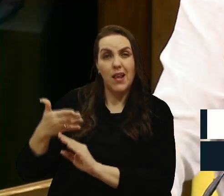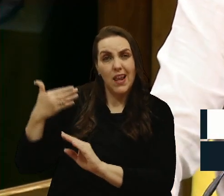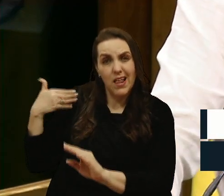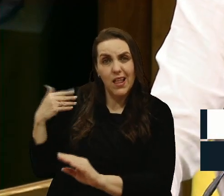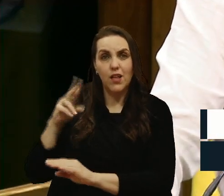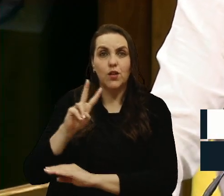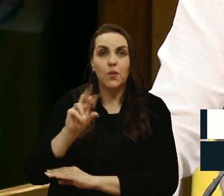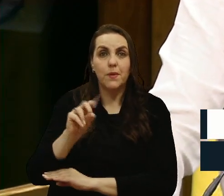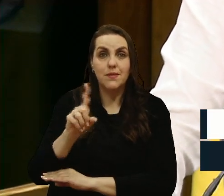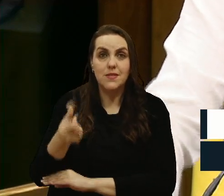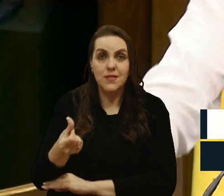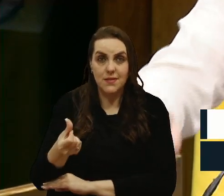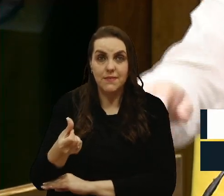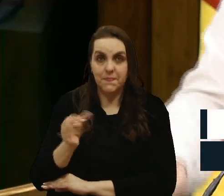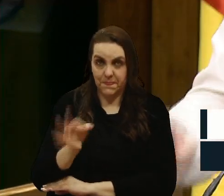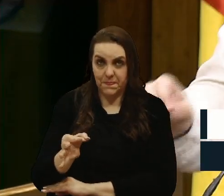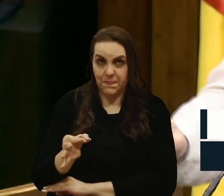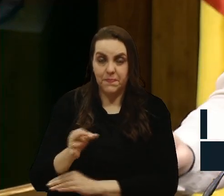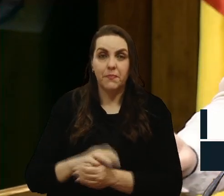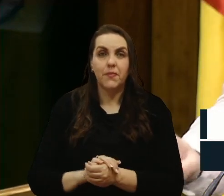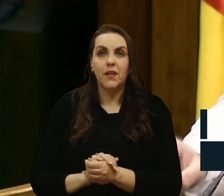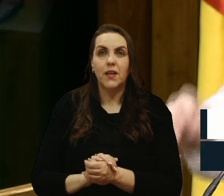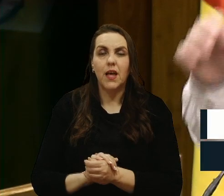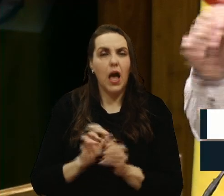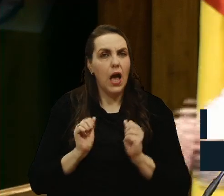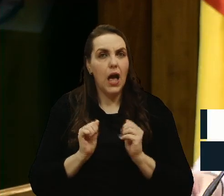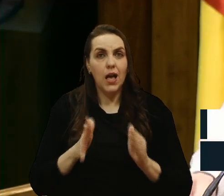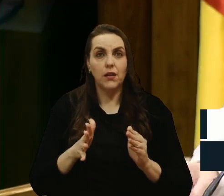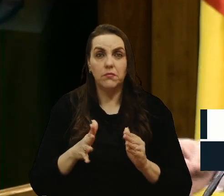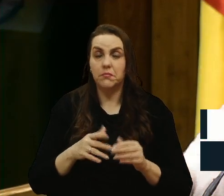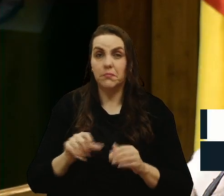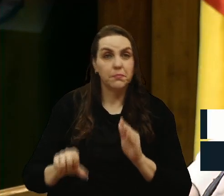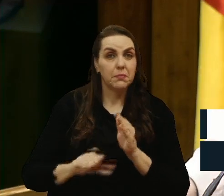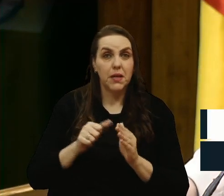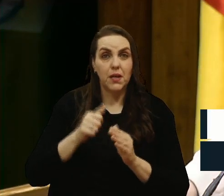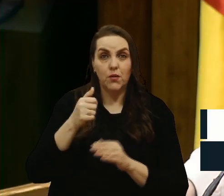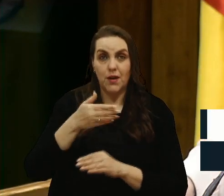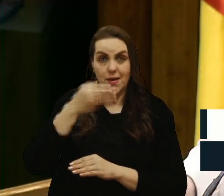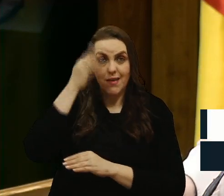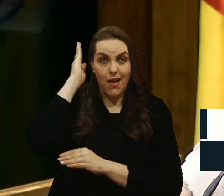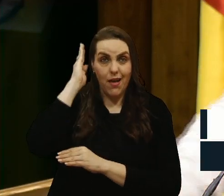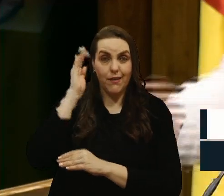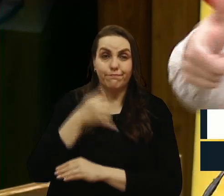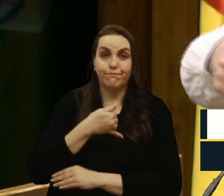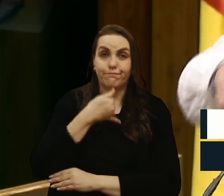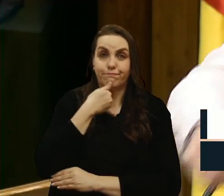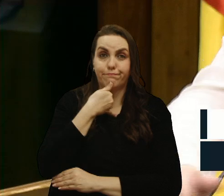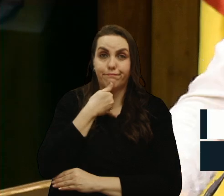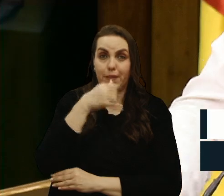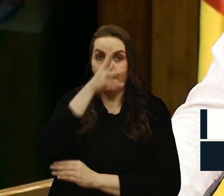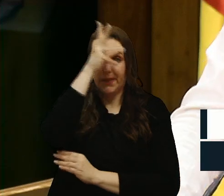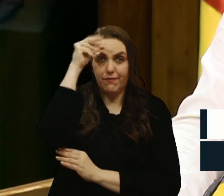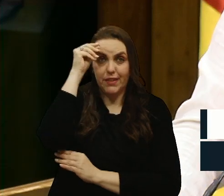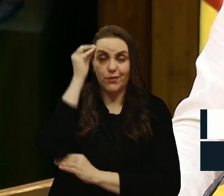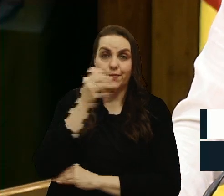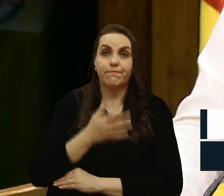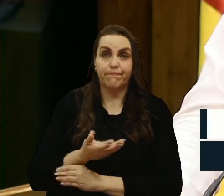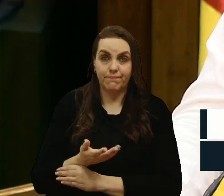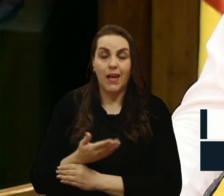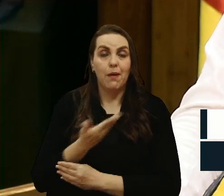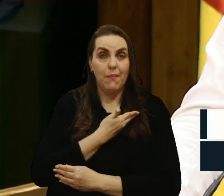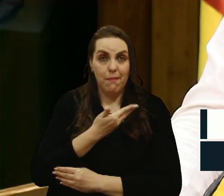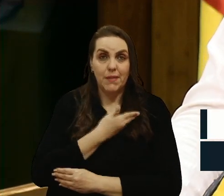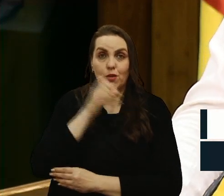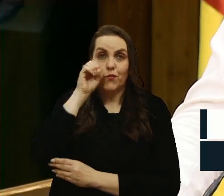2016. Um dos primeiros atos do prefeito Guerra, infelizmente, tenho certeza que o meu amigo Elisandro Fius